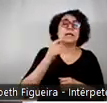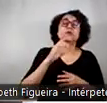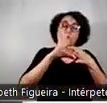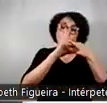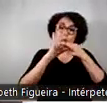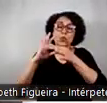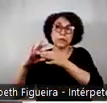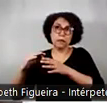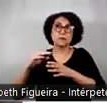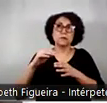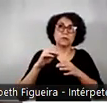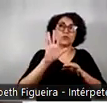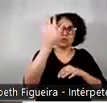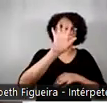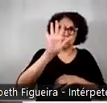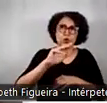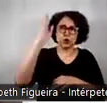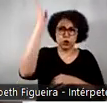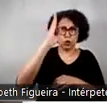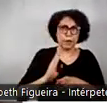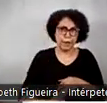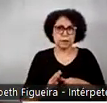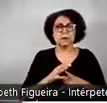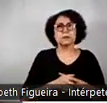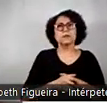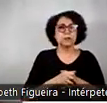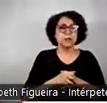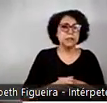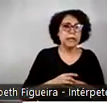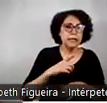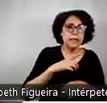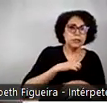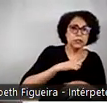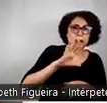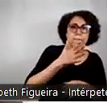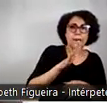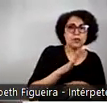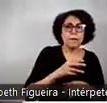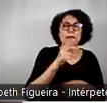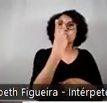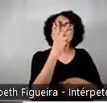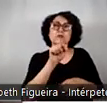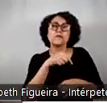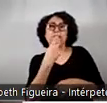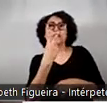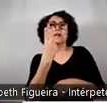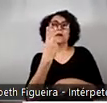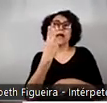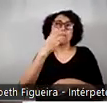aí, né, cerca de 2,2 milhões de pessoas imigrantes, né, que vivem no Brasil. Isso representa aí